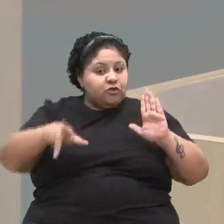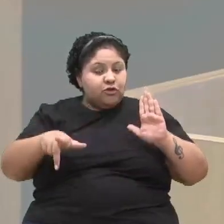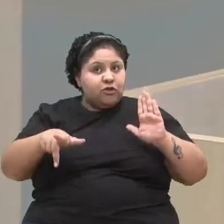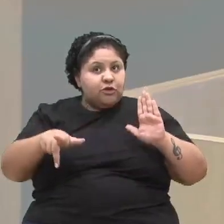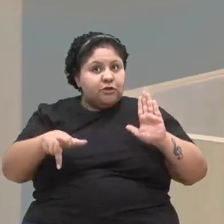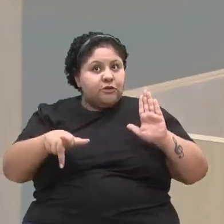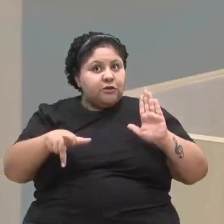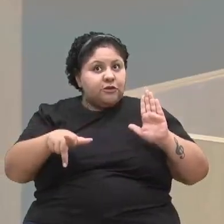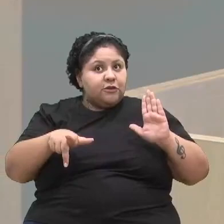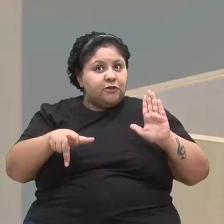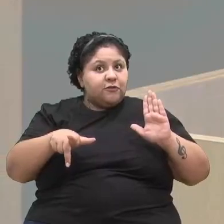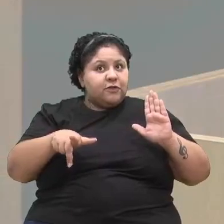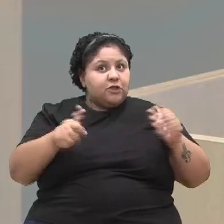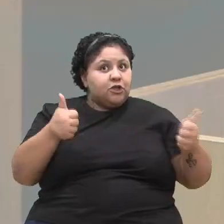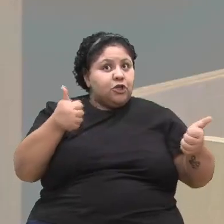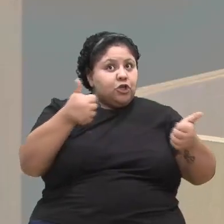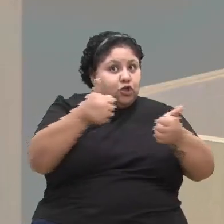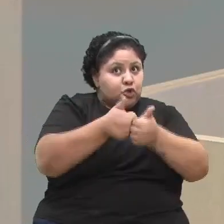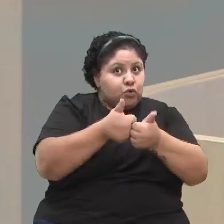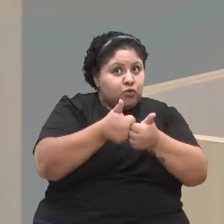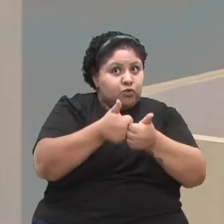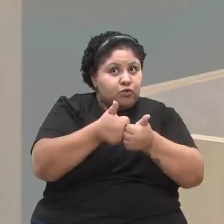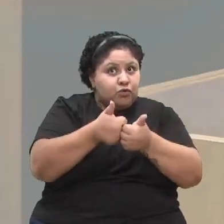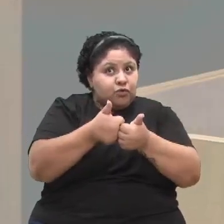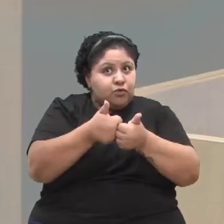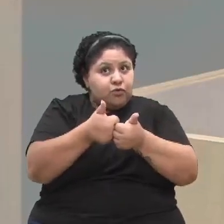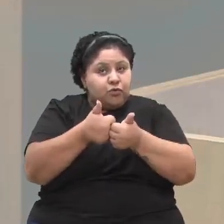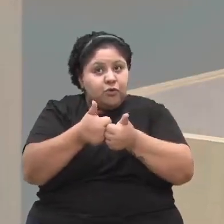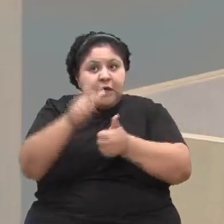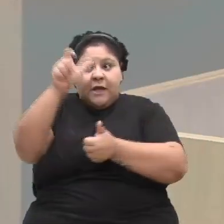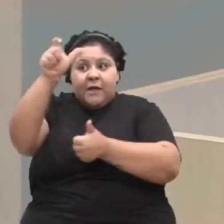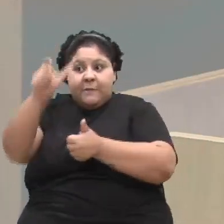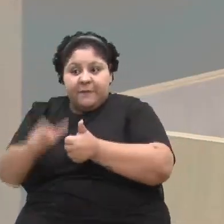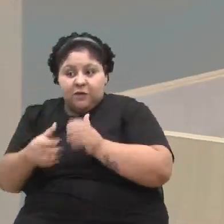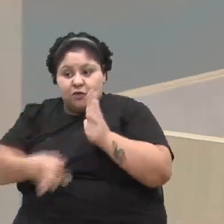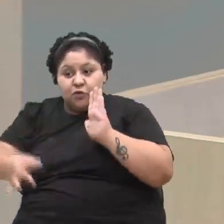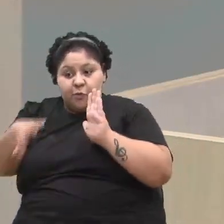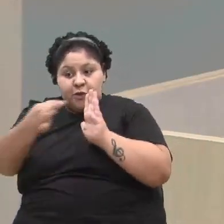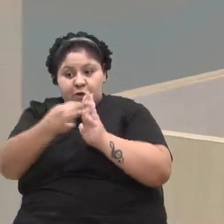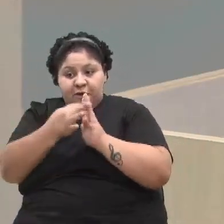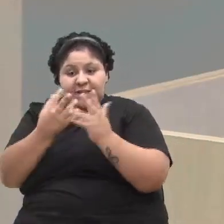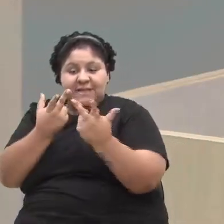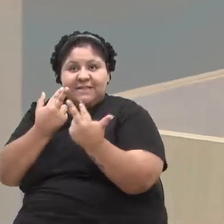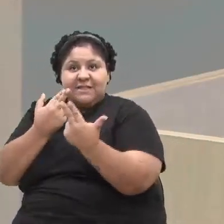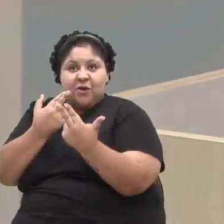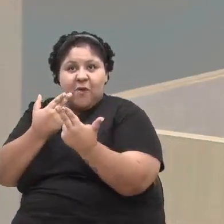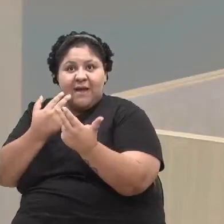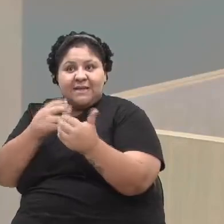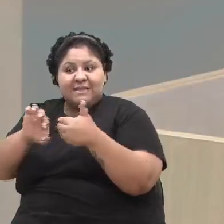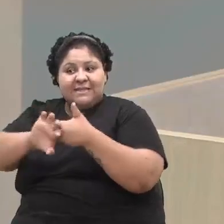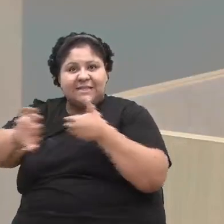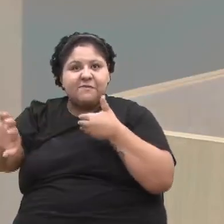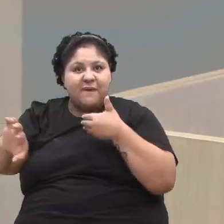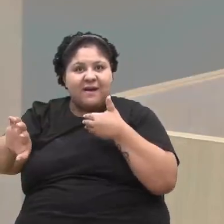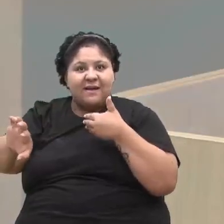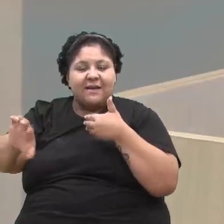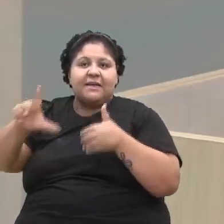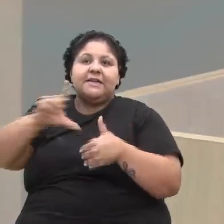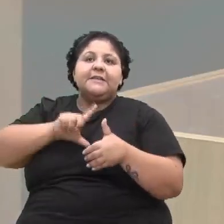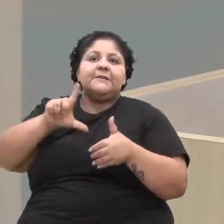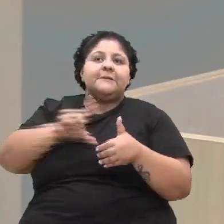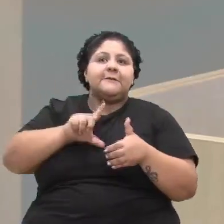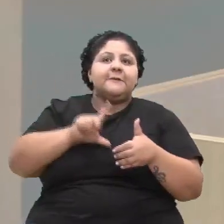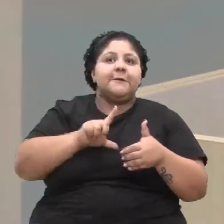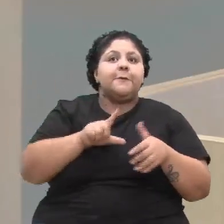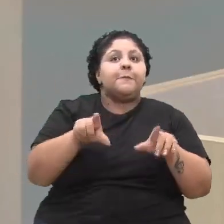em palanques rivais. Isso são coisas que acontecem em eleições municipais. Haverá quebra da lógica partidária a